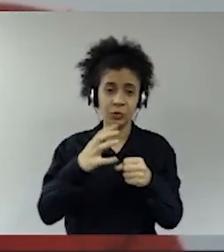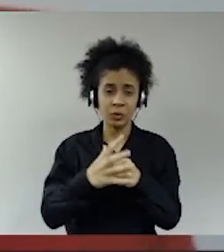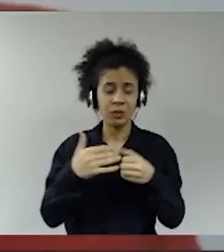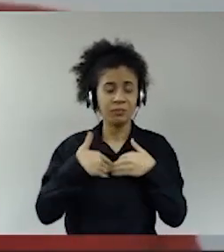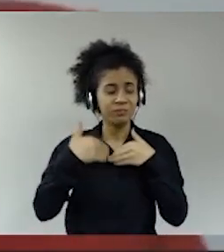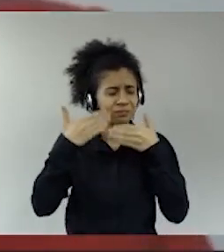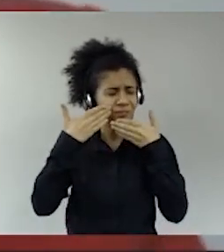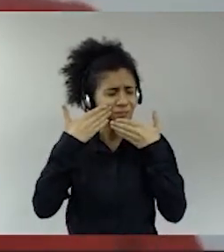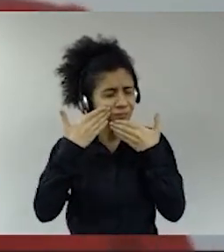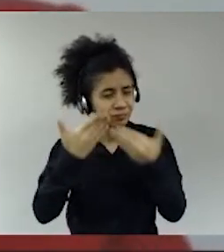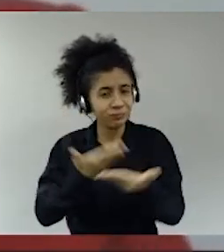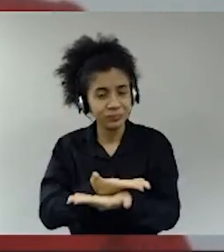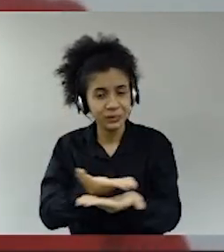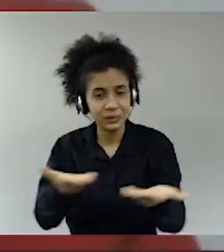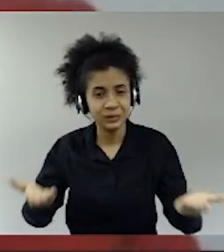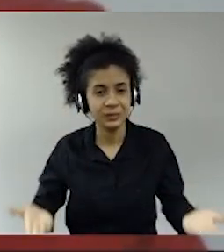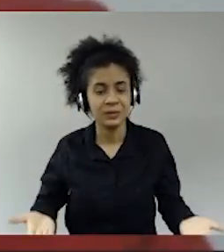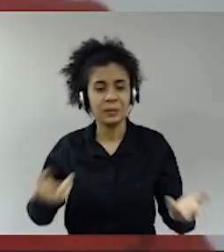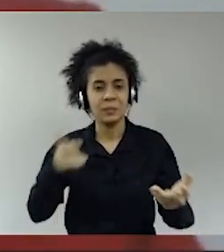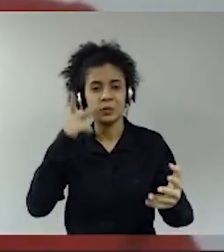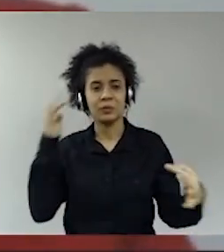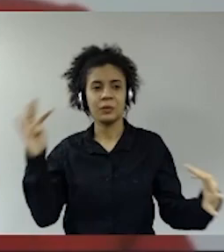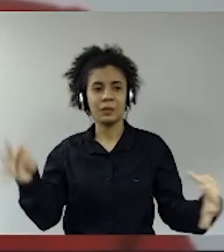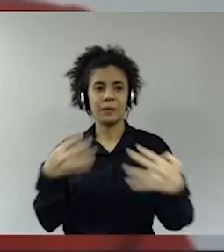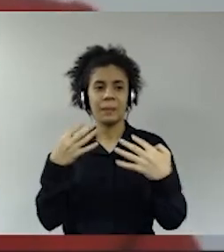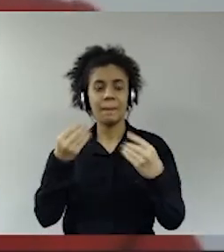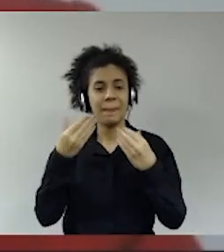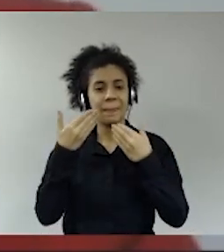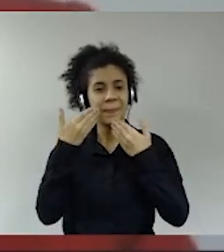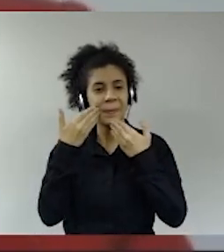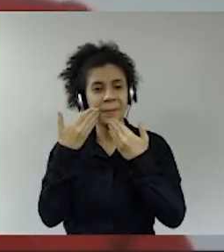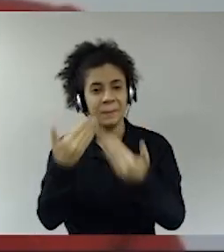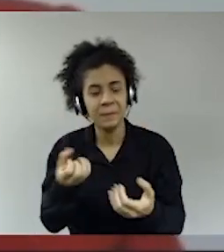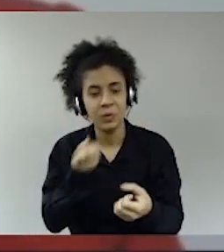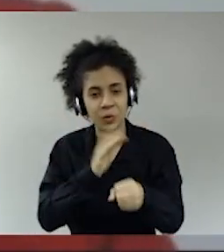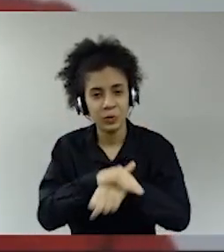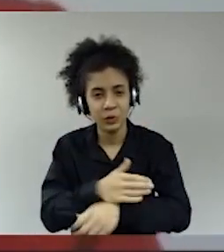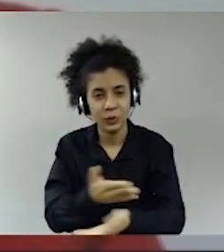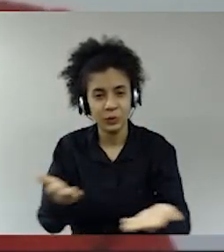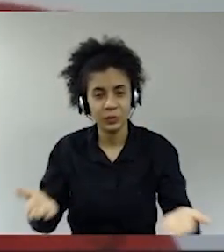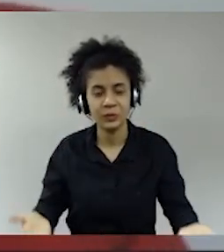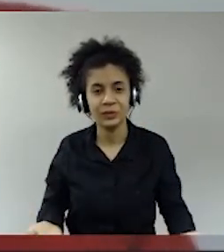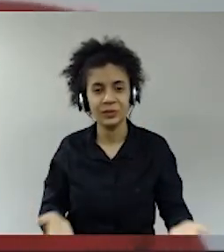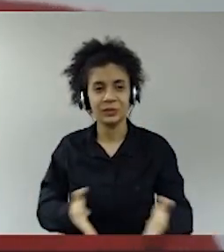Agradeço muito a presença de todos os ouvintes também. Muito obrigada e uma boa noite.